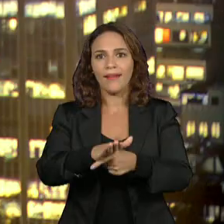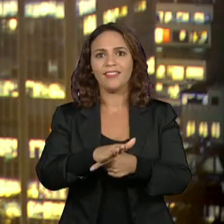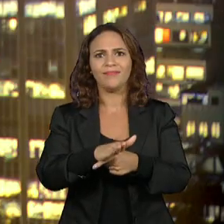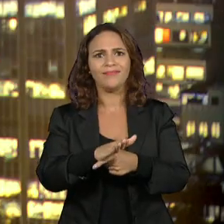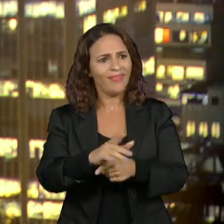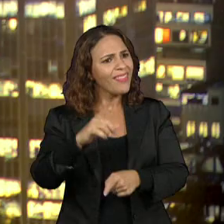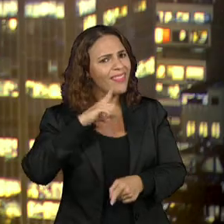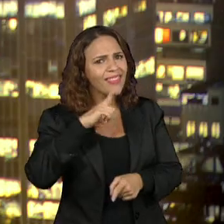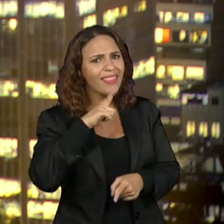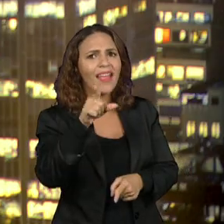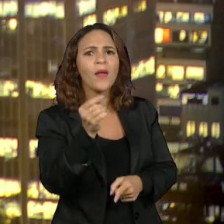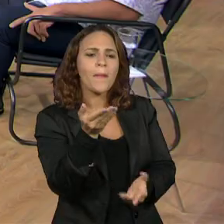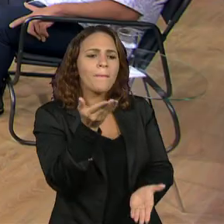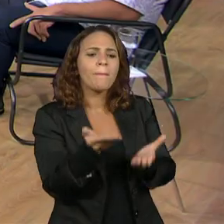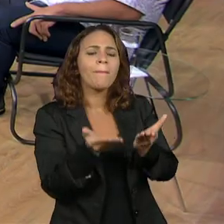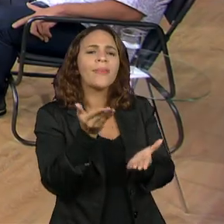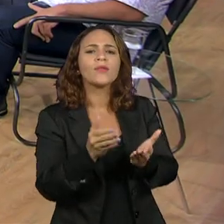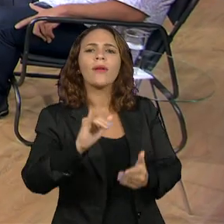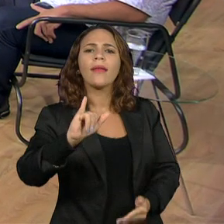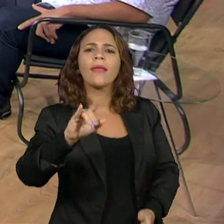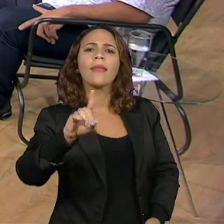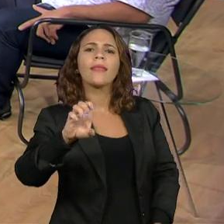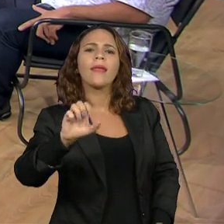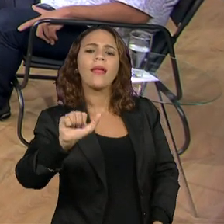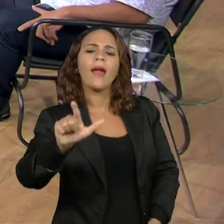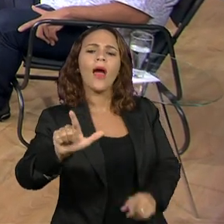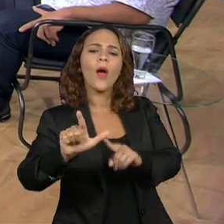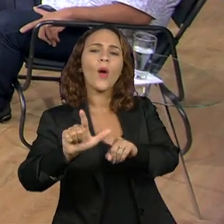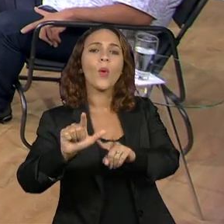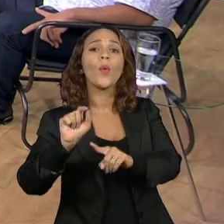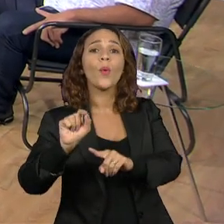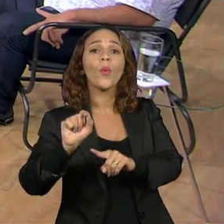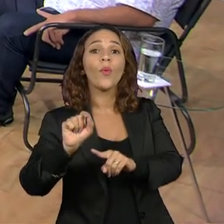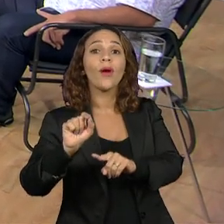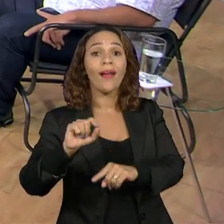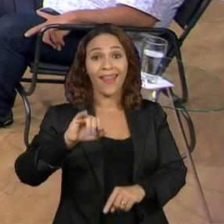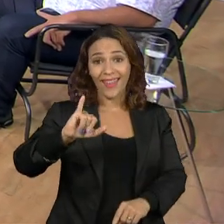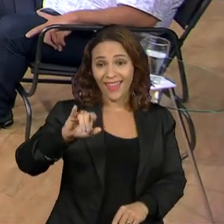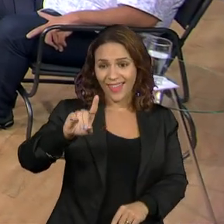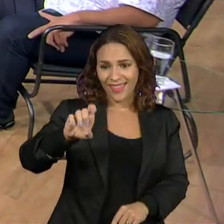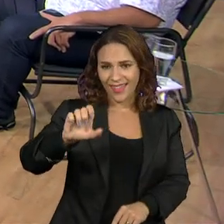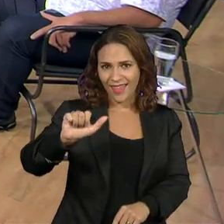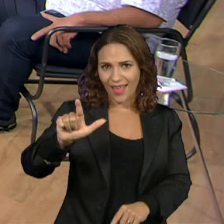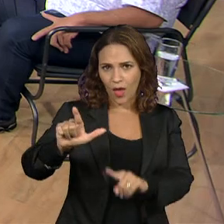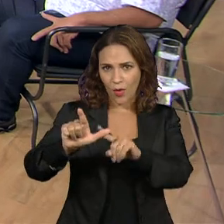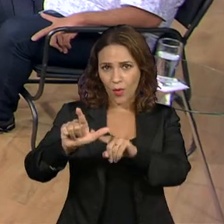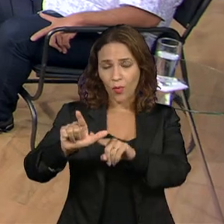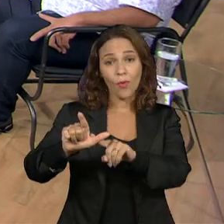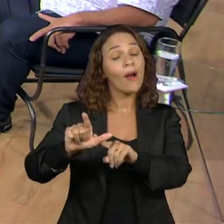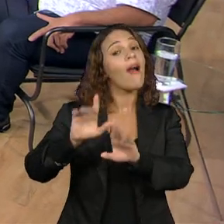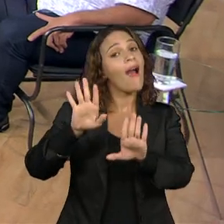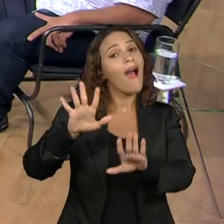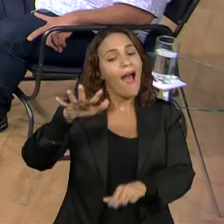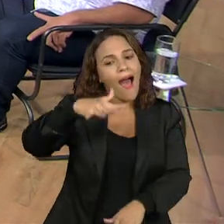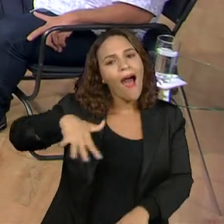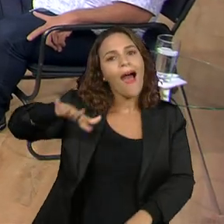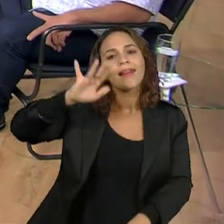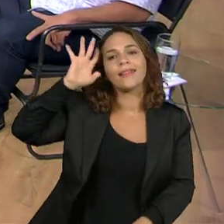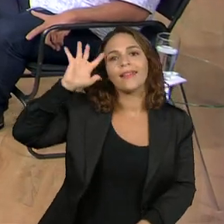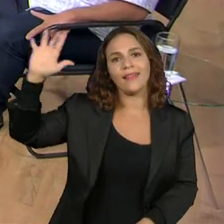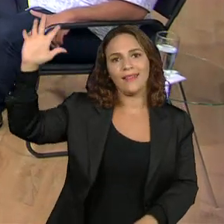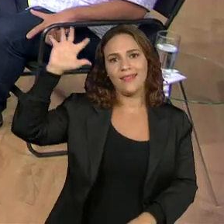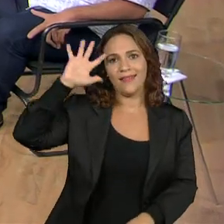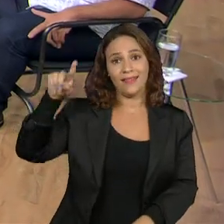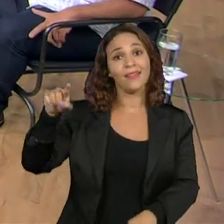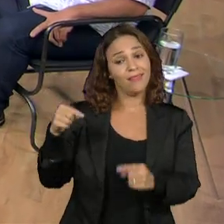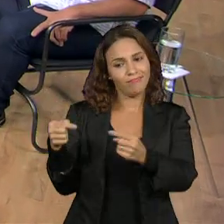peso ideal, doutor Adriano, que tanto se fala? O que é ideal? Existe. O peso ideal, ele existe no campo das ideias, por isso ele